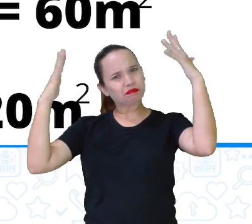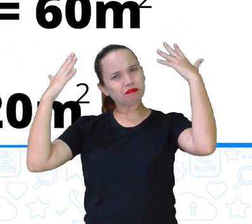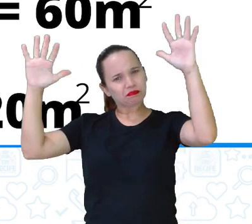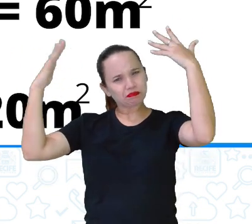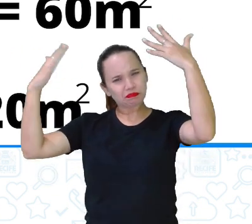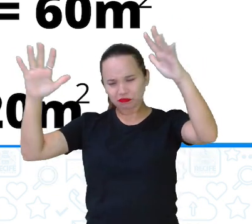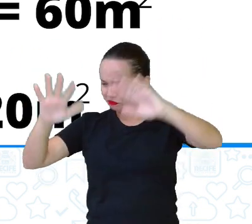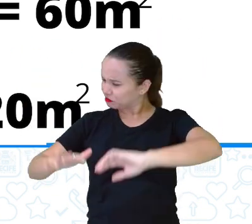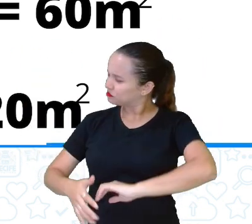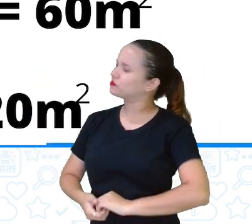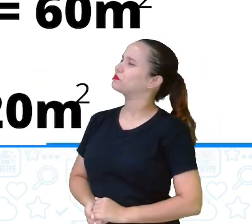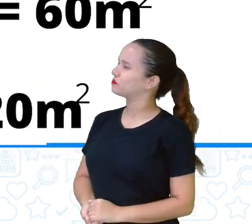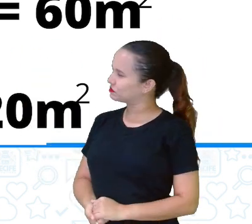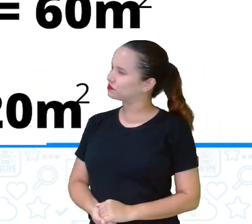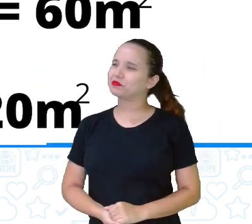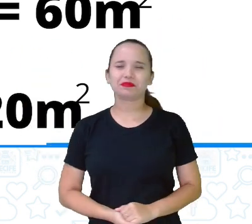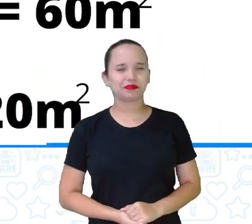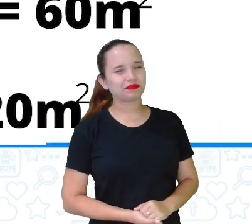Próximo.